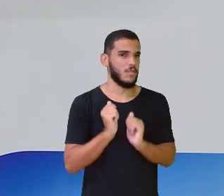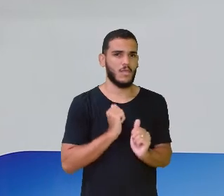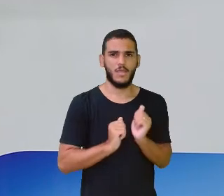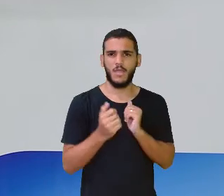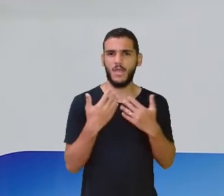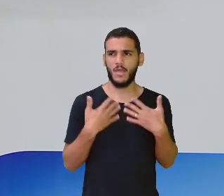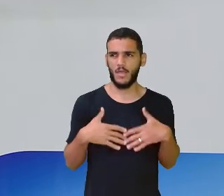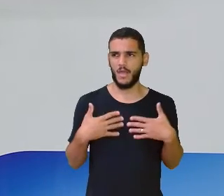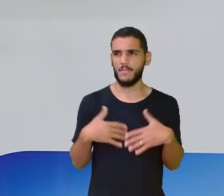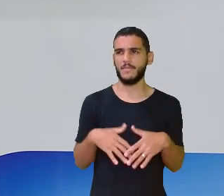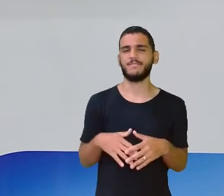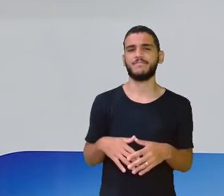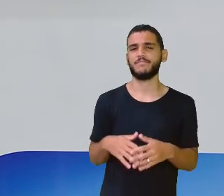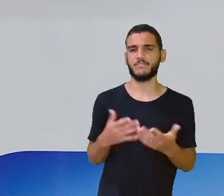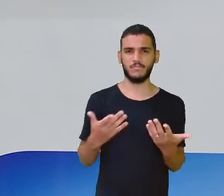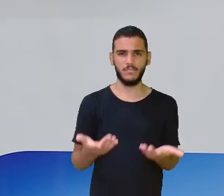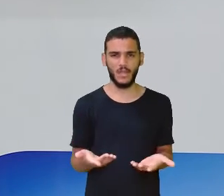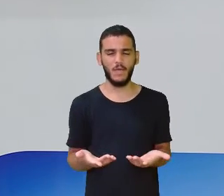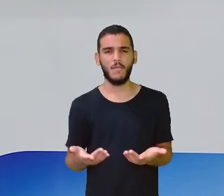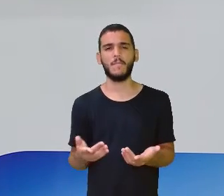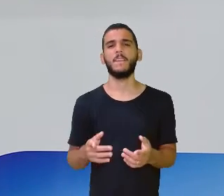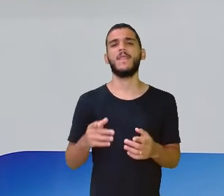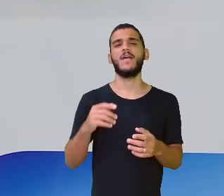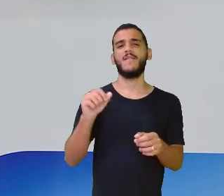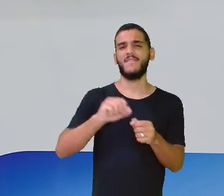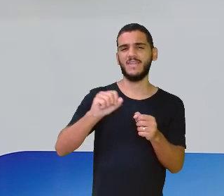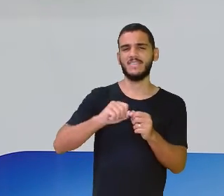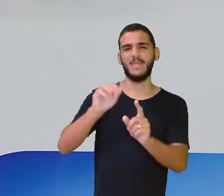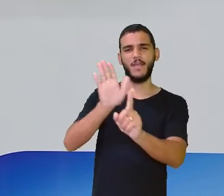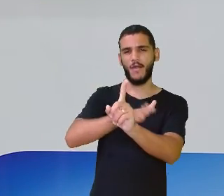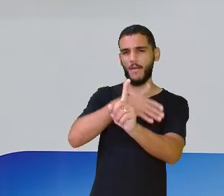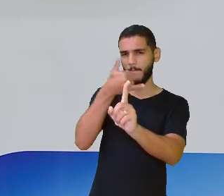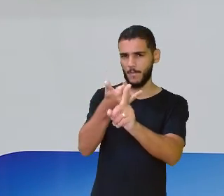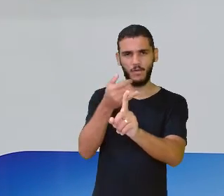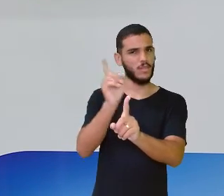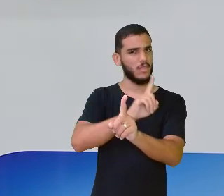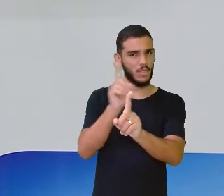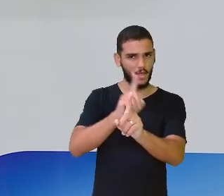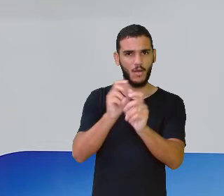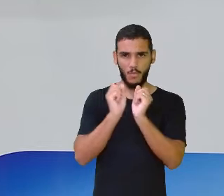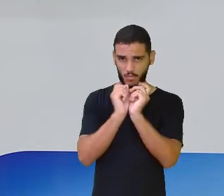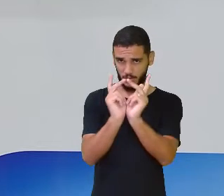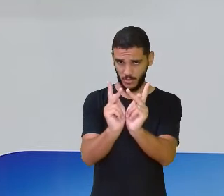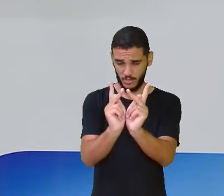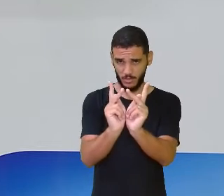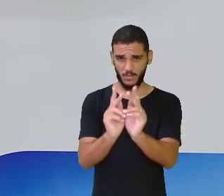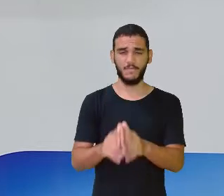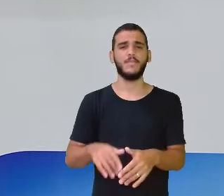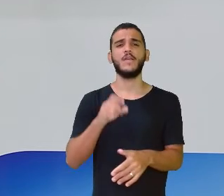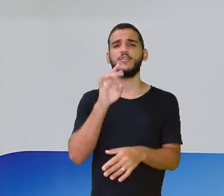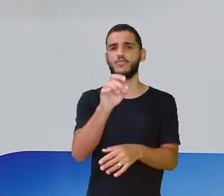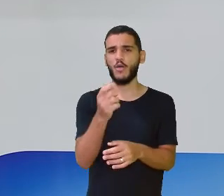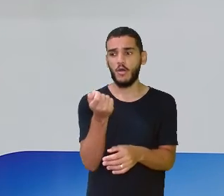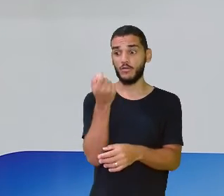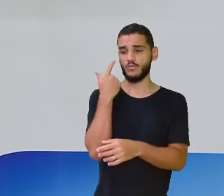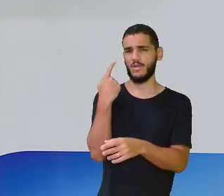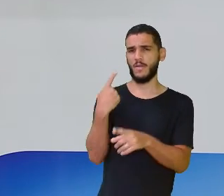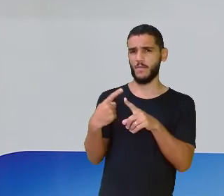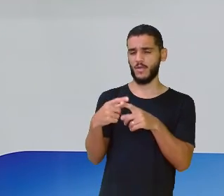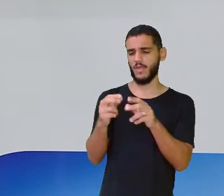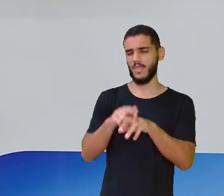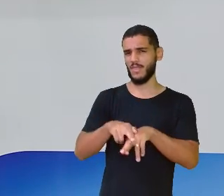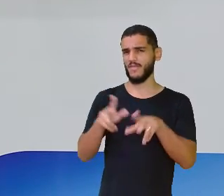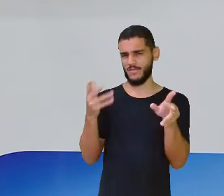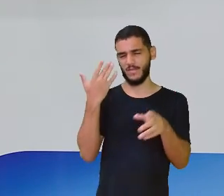estava praticando bullying, tá, gente? Ela estava estranhando, porque a vovó estava diferente, não é bullying não, tá? Vamos dar aí uma colherzinha de chá para Chapeuzinho Vermelho.